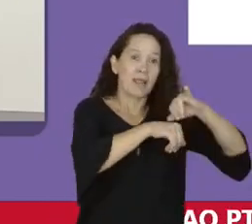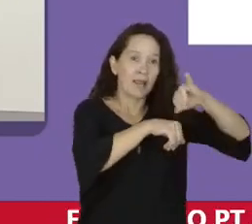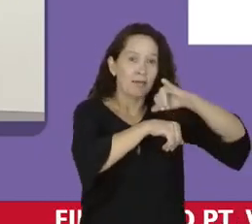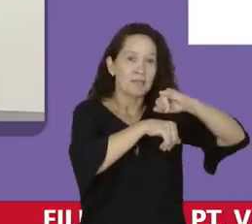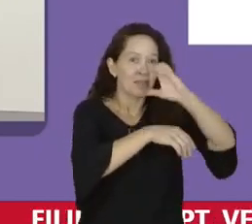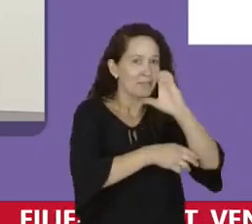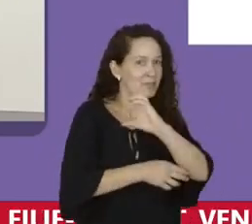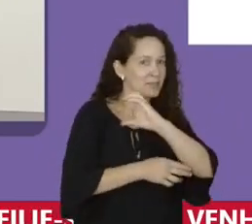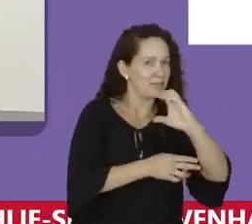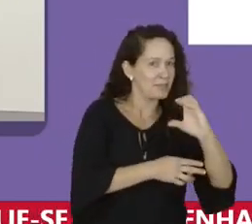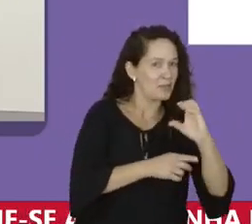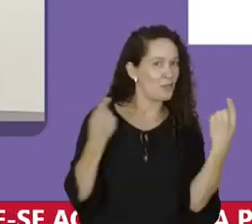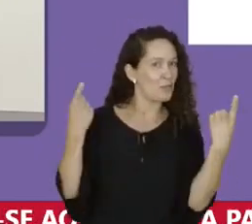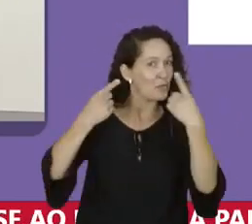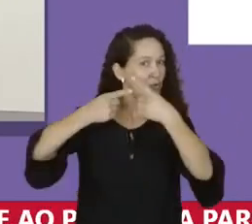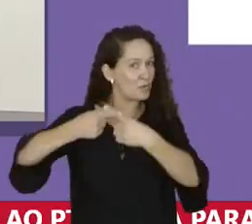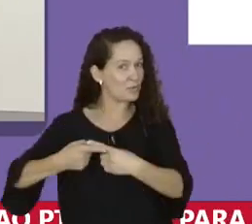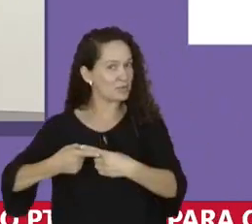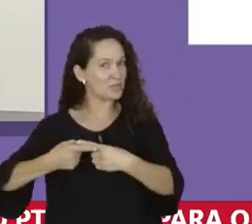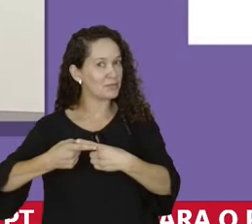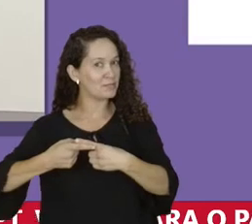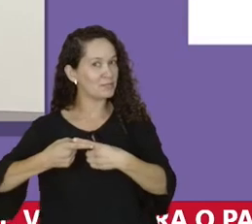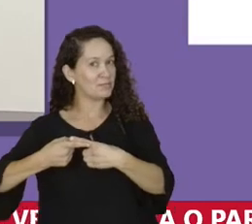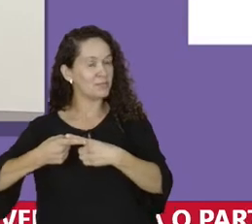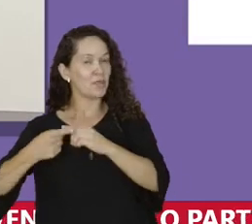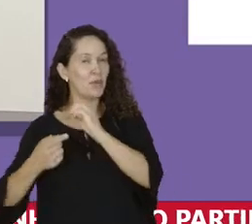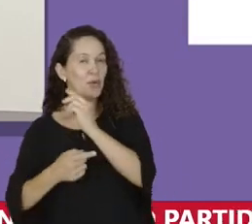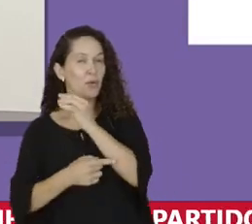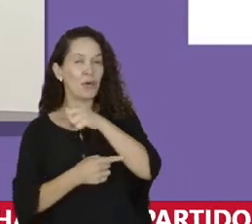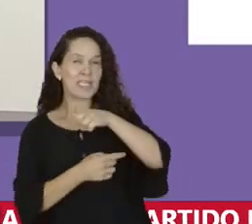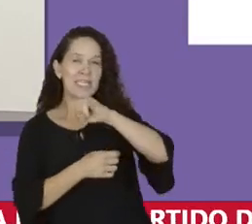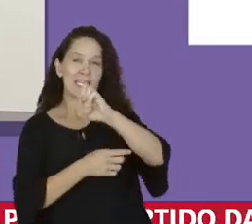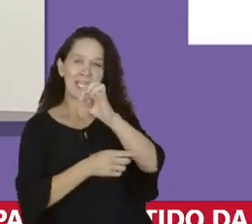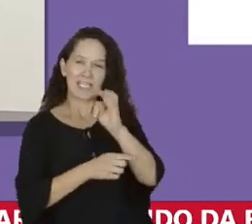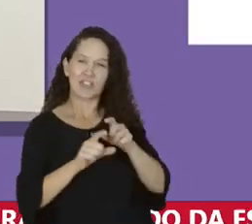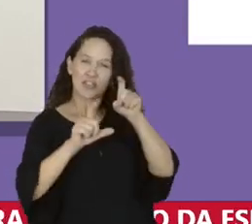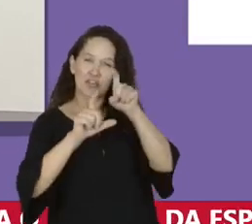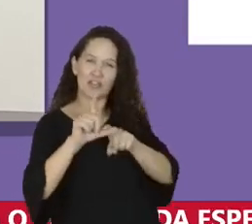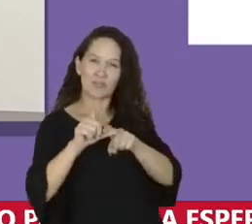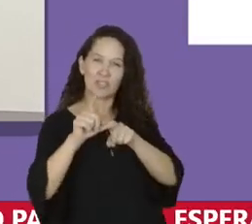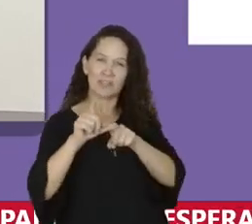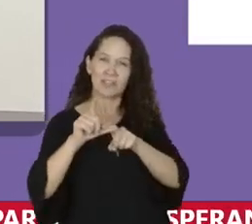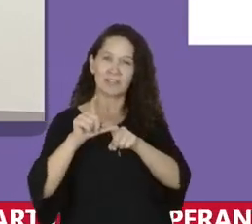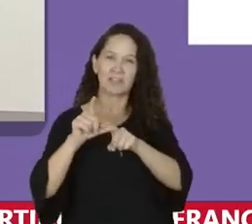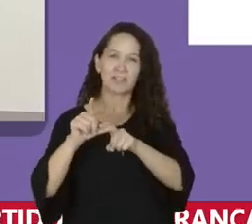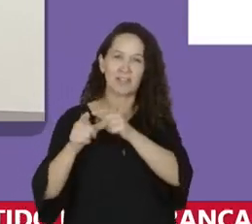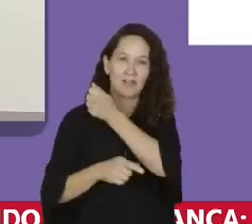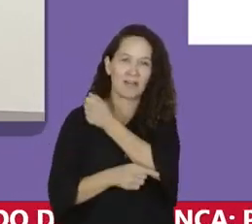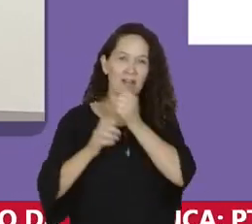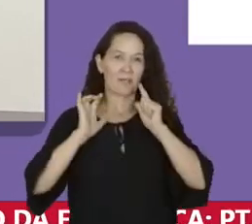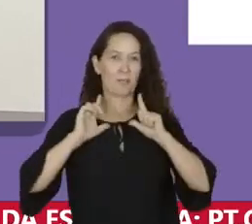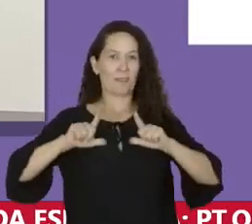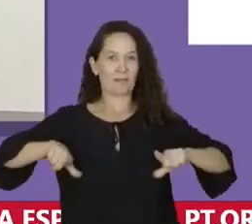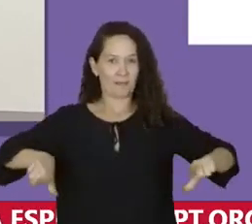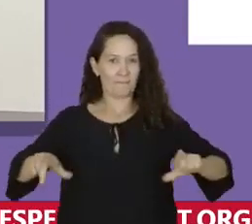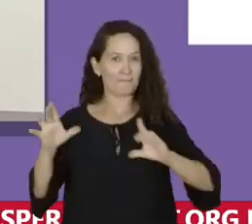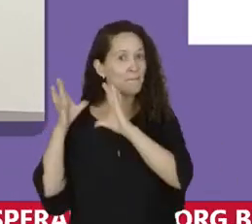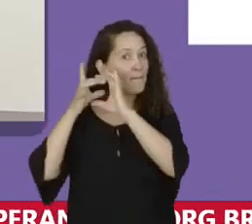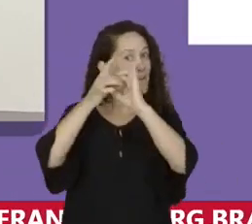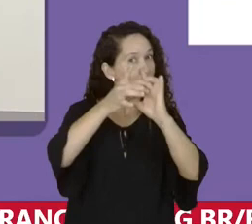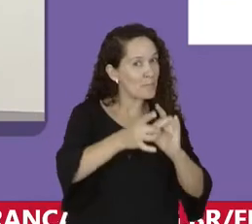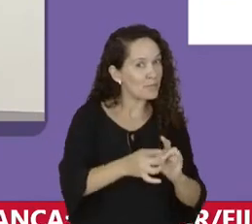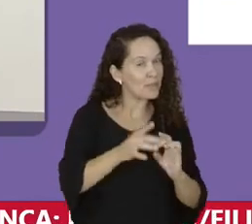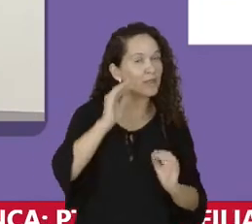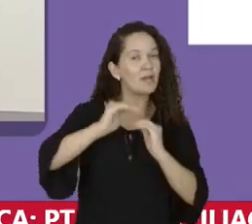capitalista cristão versus o Oriente comunista ateu. E nesse